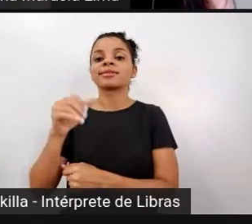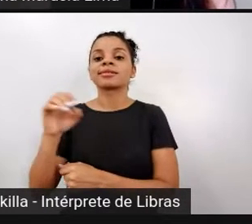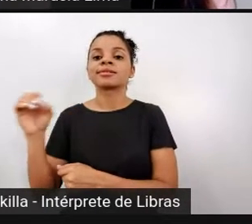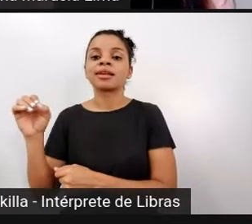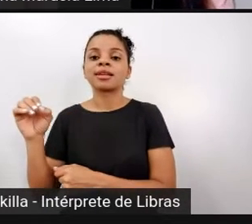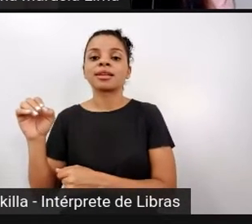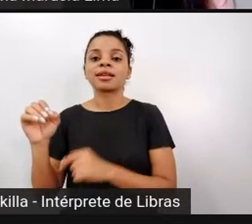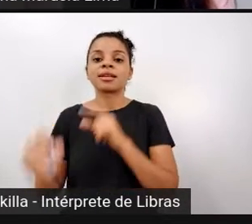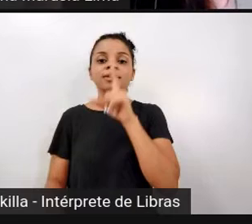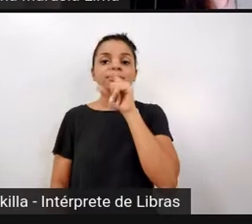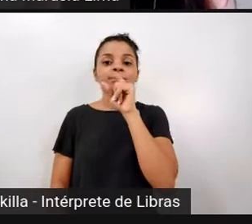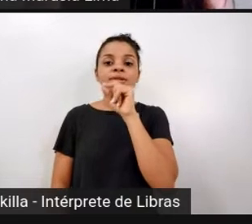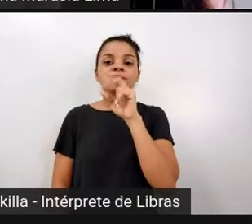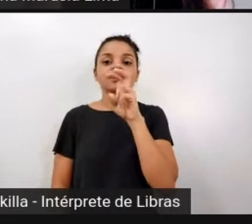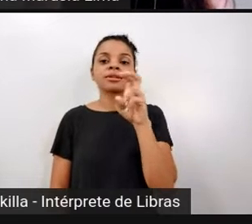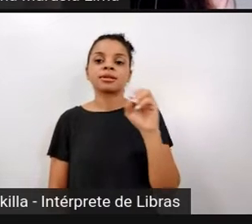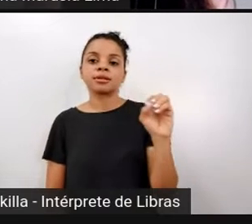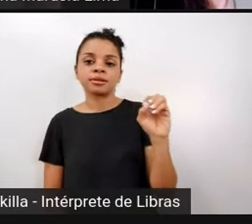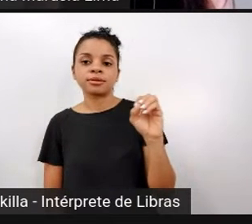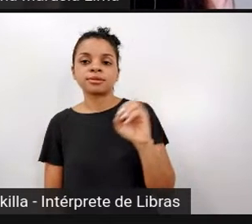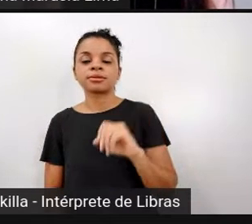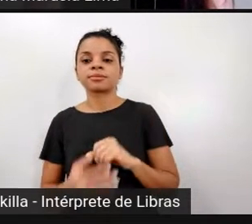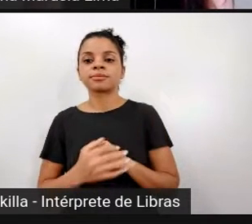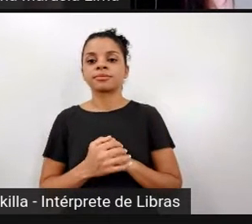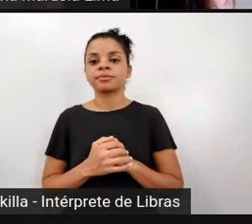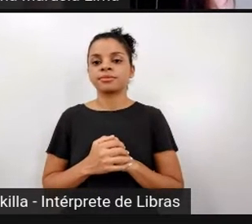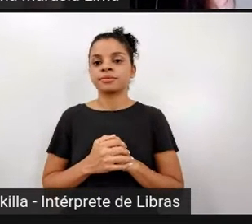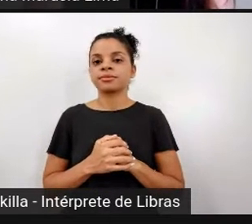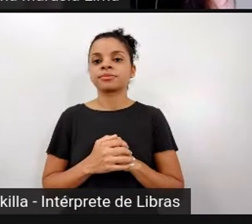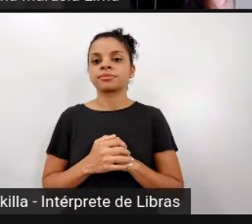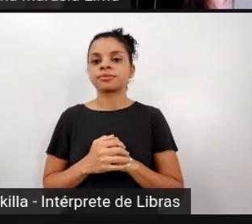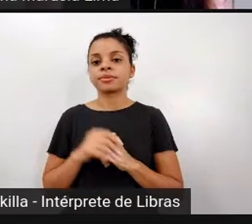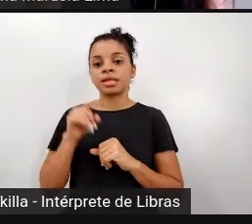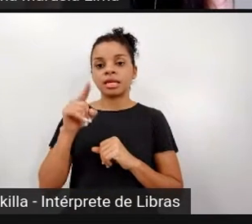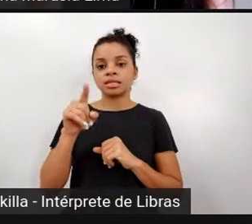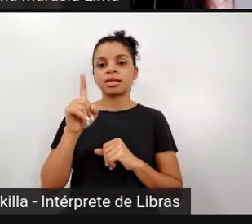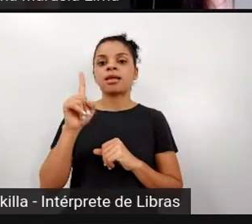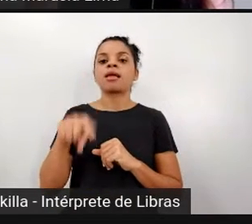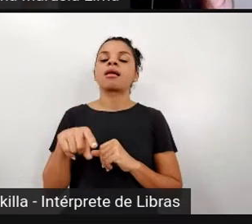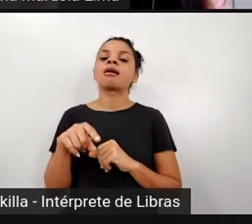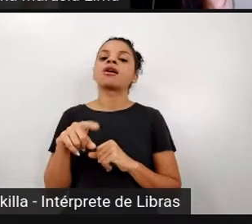500. Esse é um dos vídeos do TikTok,